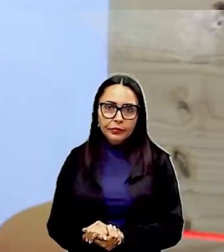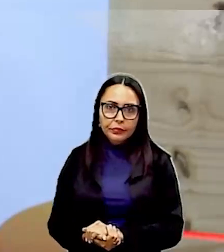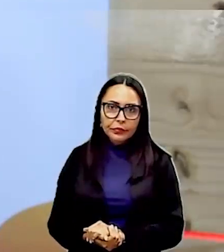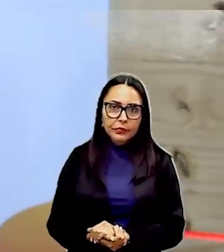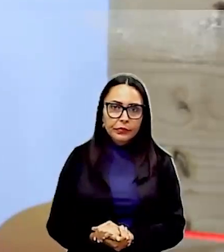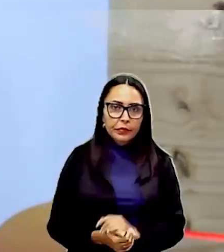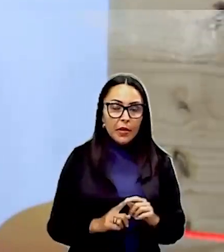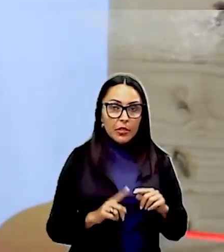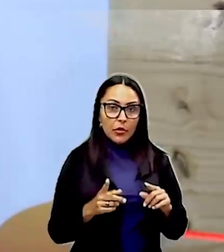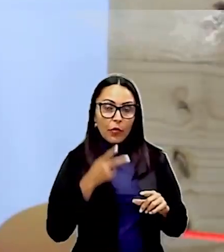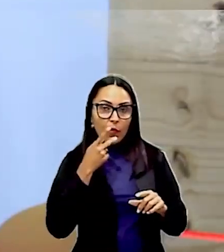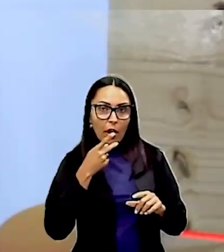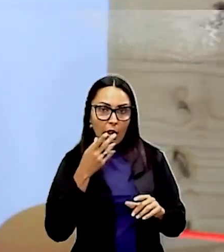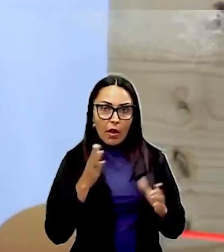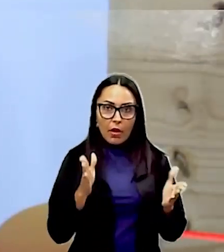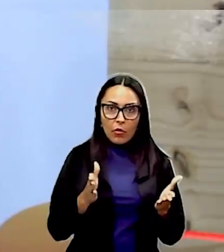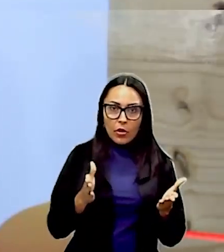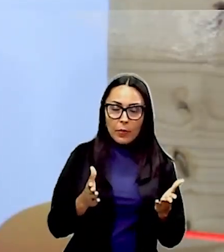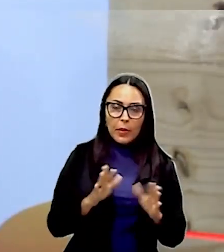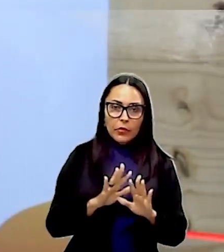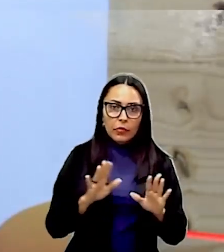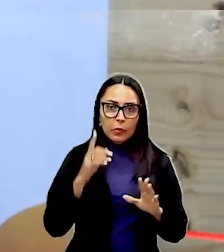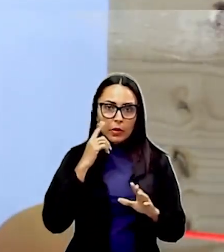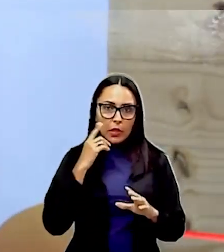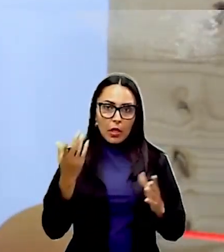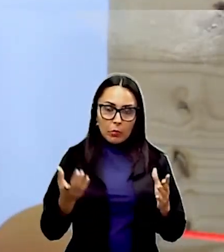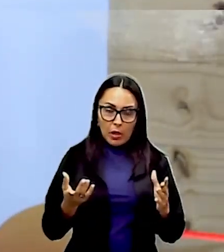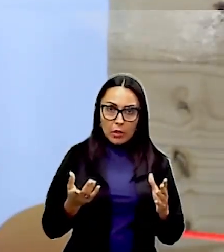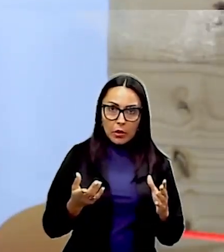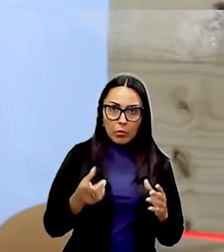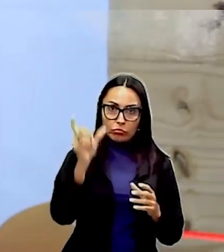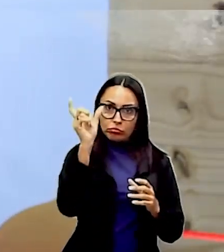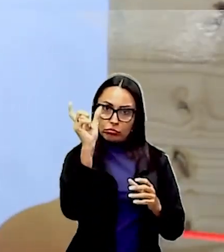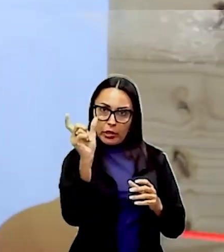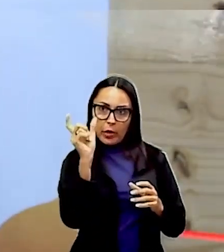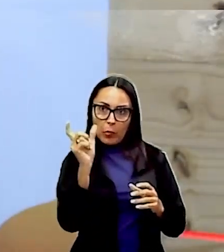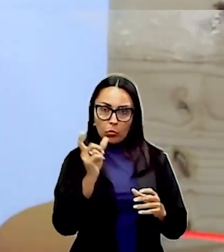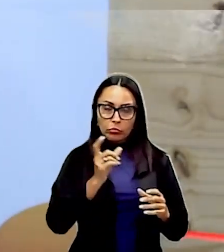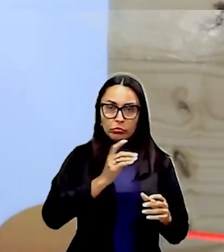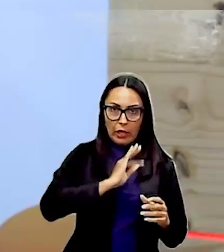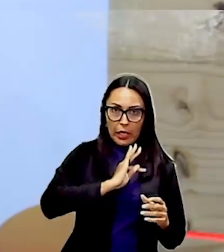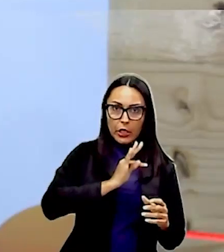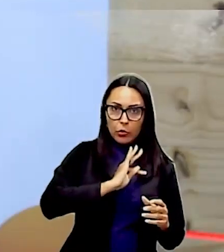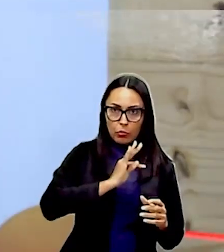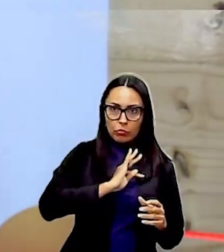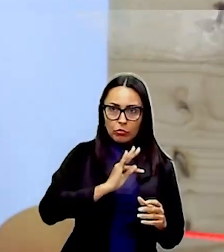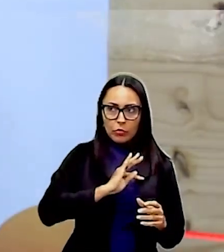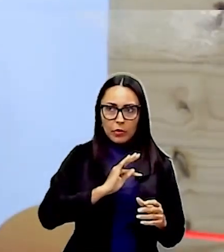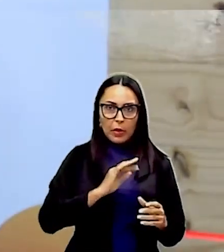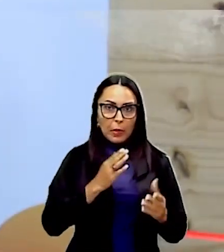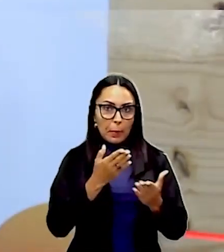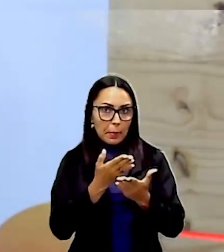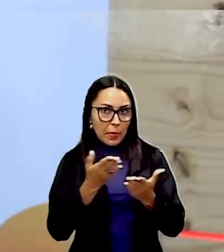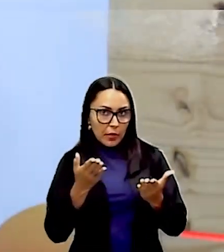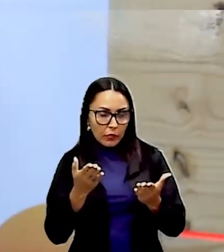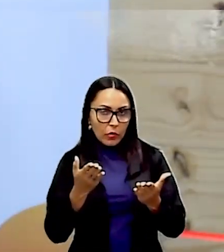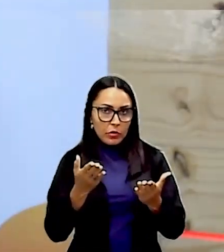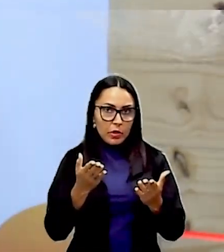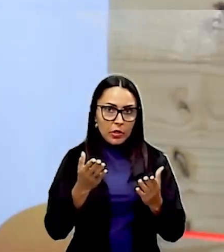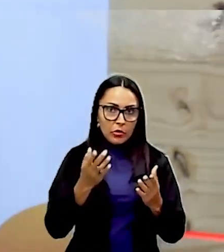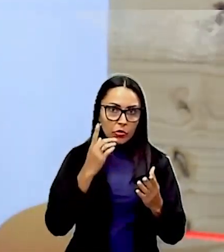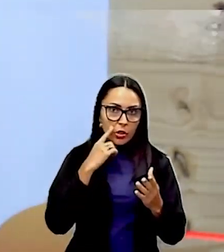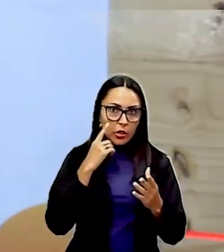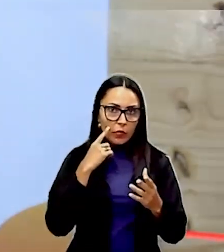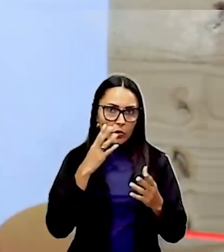mas eu vou falar algo aqui mais puxado para termos técnicos, mas algo para vocês, é, algo mais